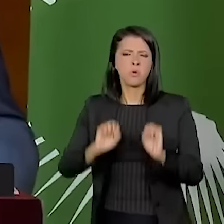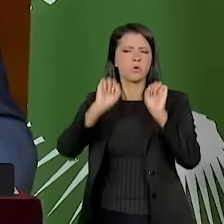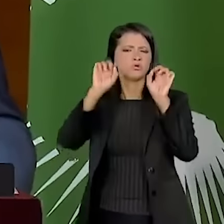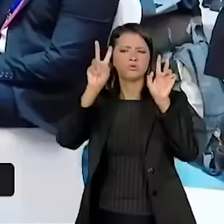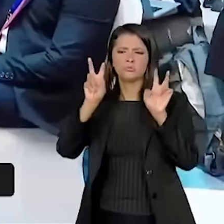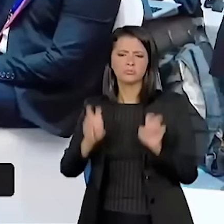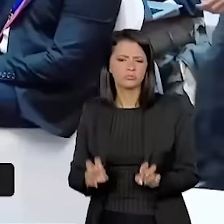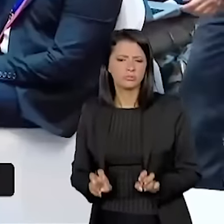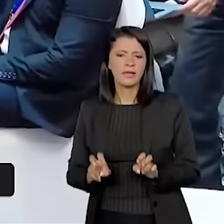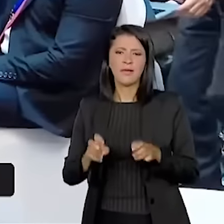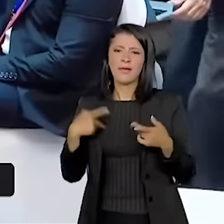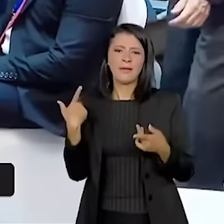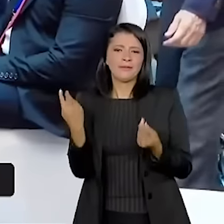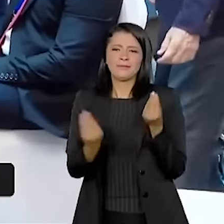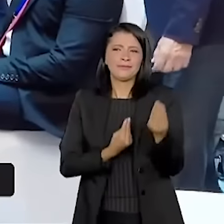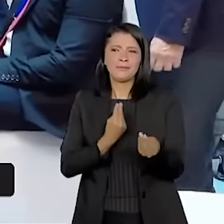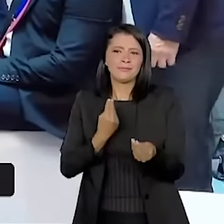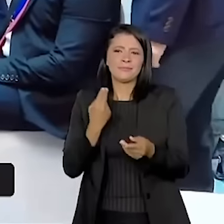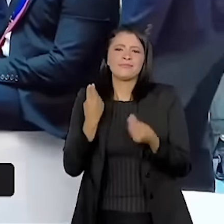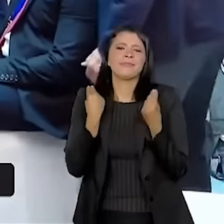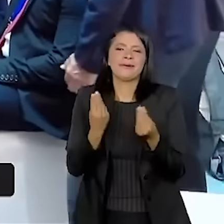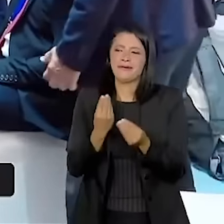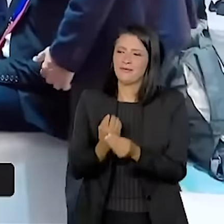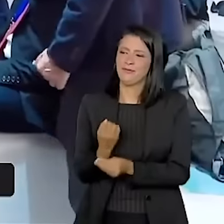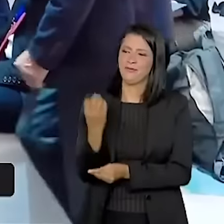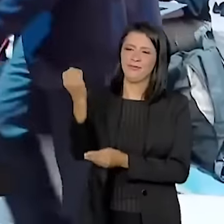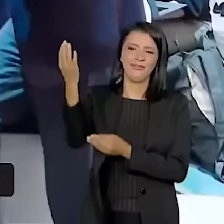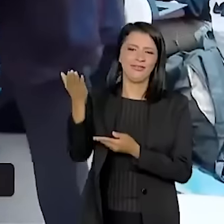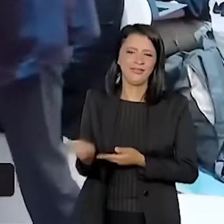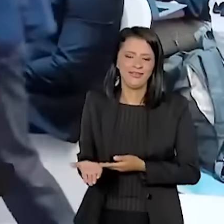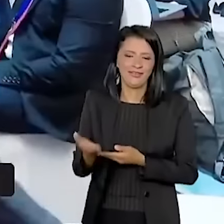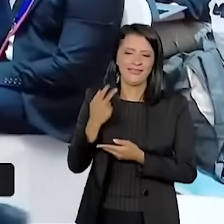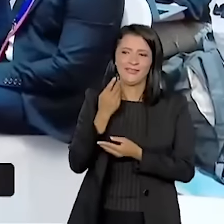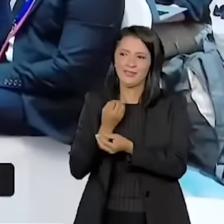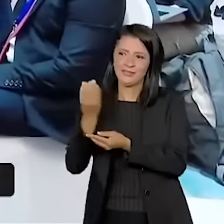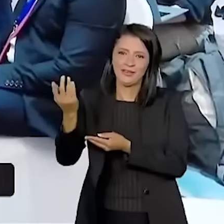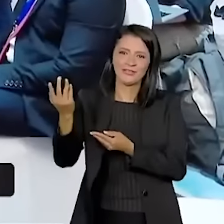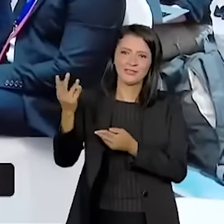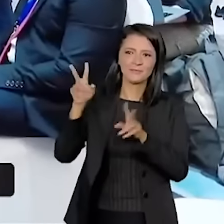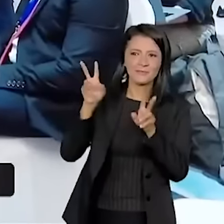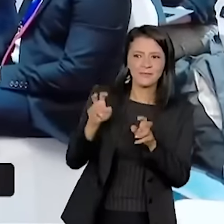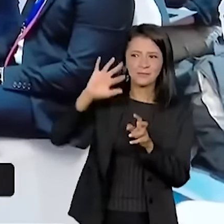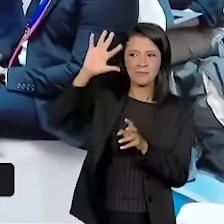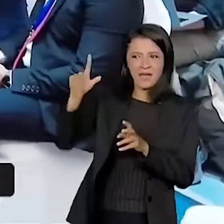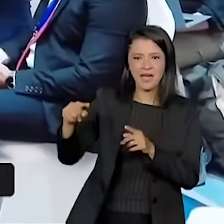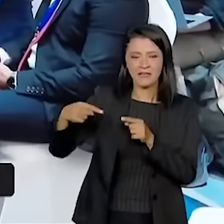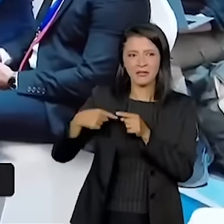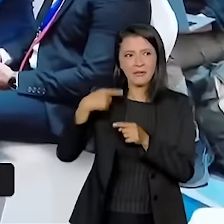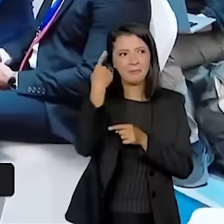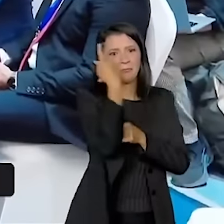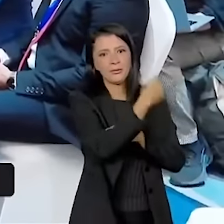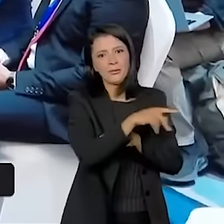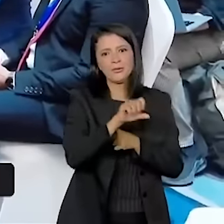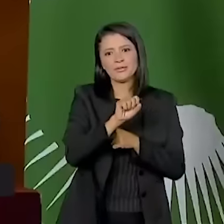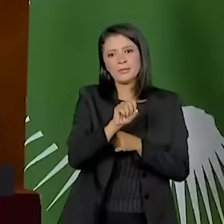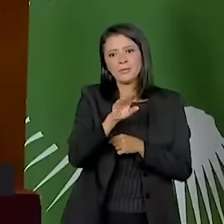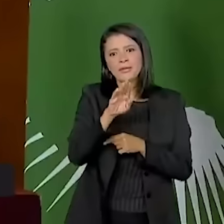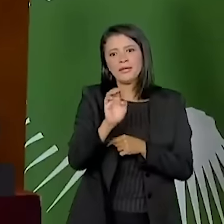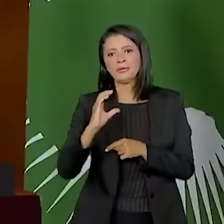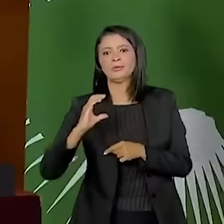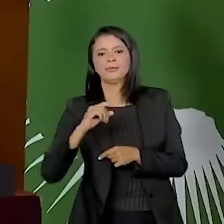Senão não vale a pena viajar. A gente viaja para discutir a África. Aí vocês perguntam de São Bernardo do Campo, ou